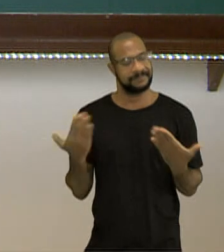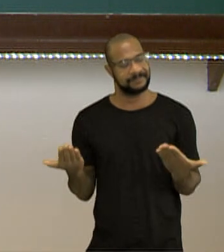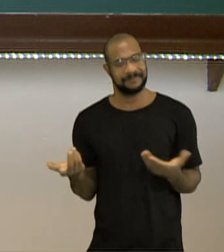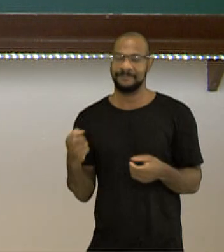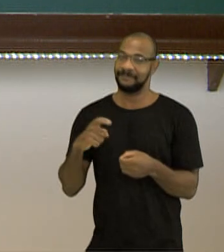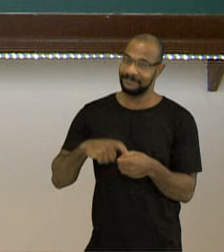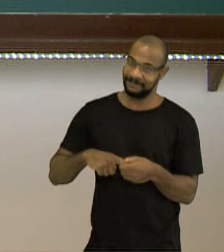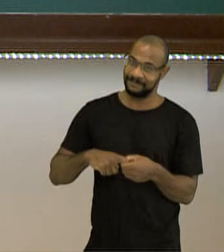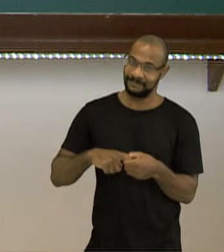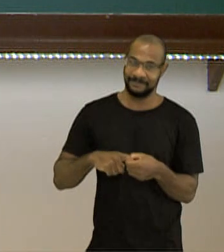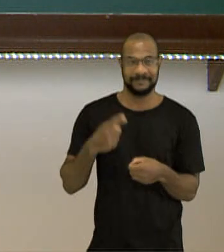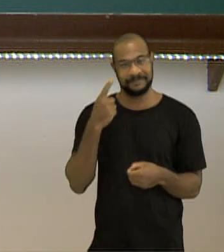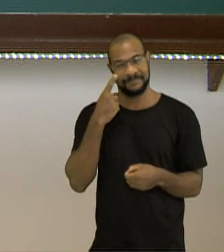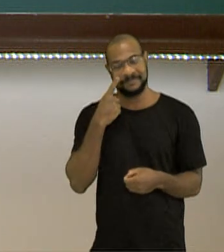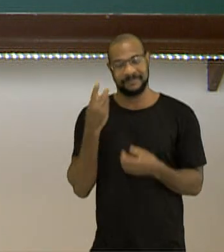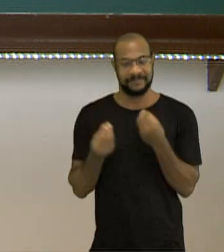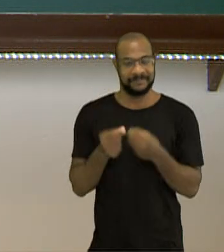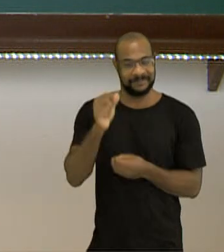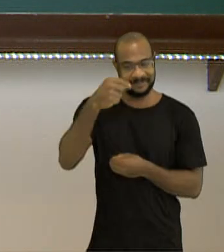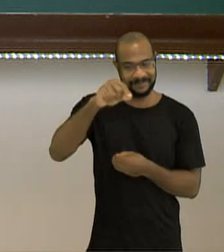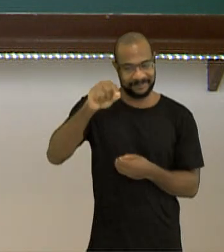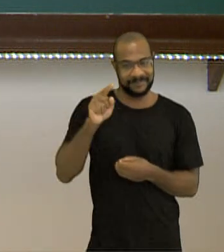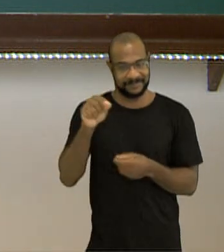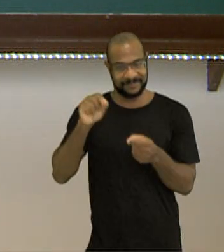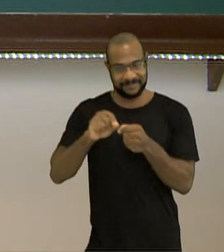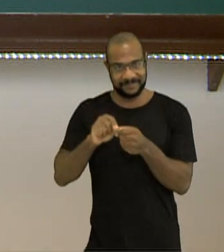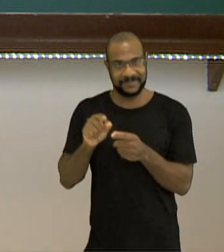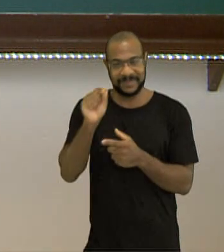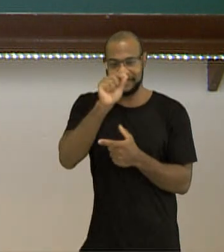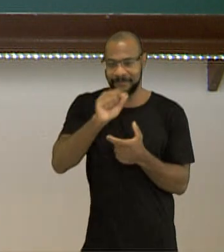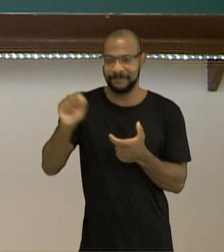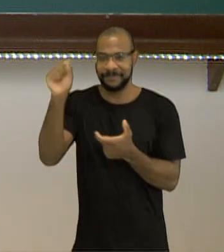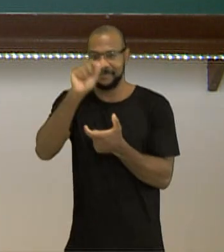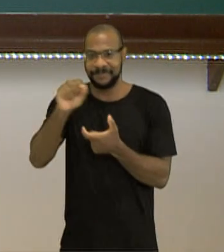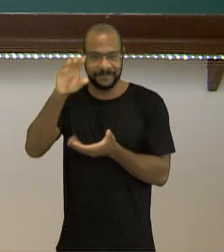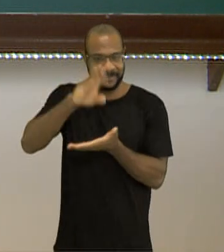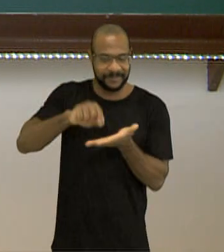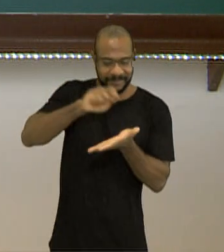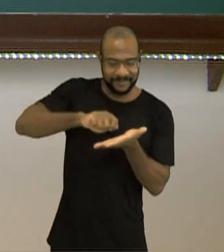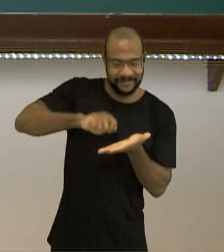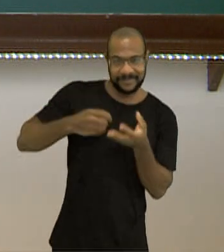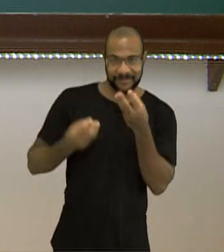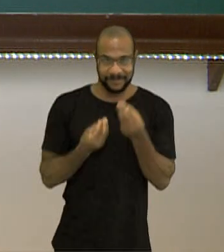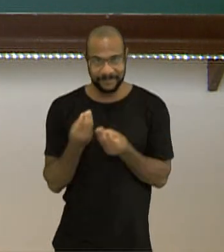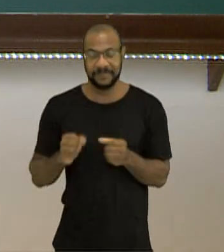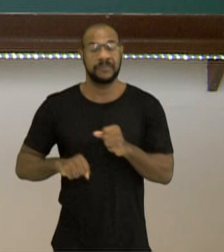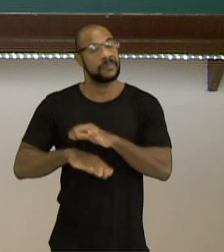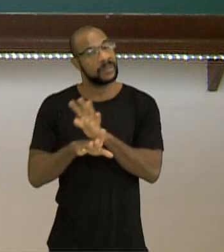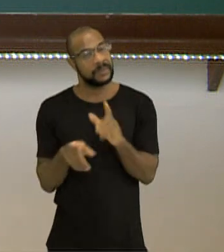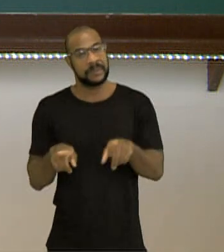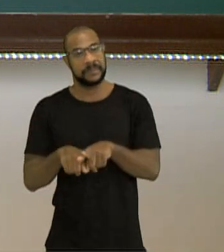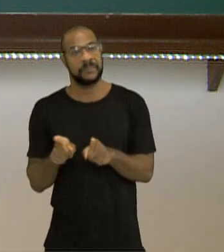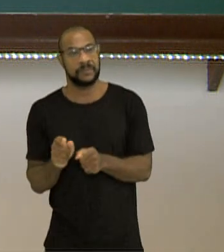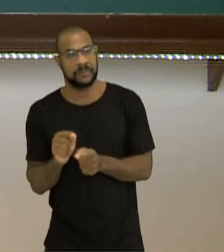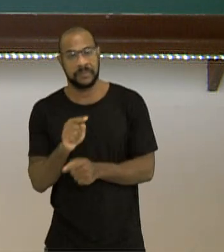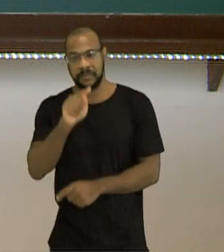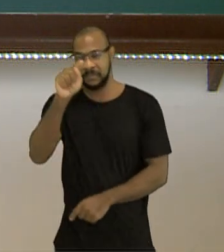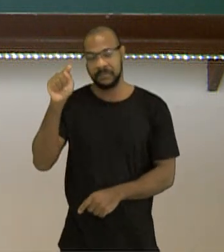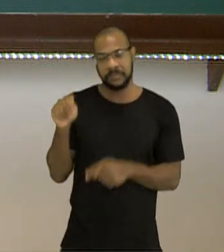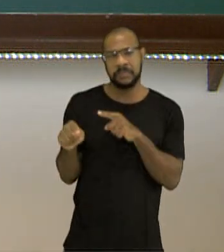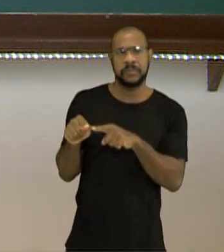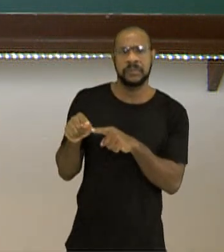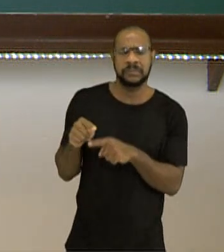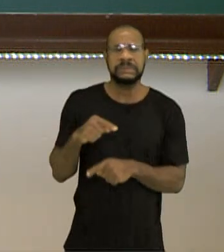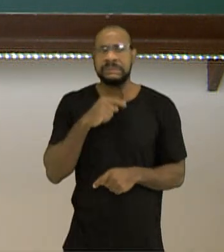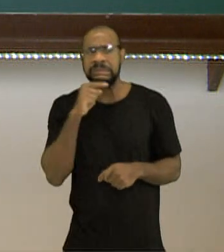Voltamos agora conferindo o exercício que você já fez, já marcou no seu caderno. E claro, você coloca o pontinho de interrogação quando